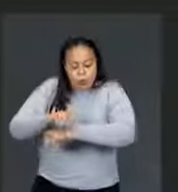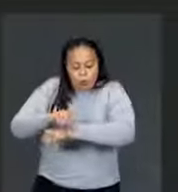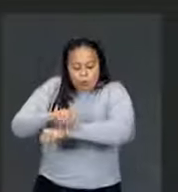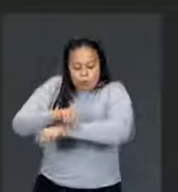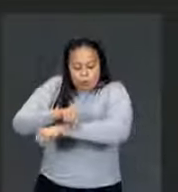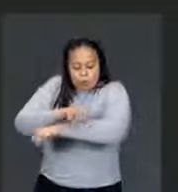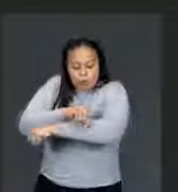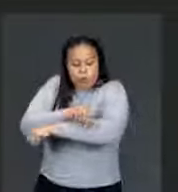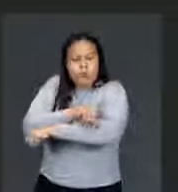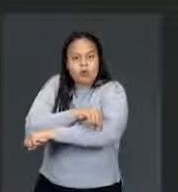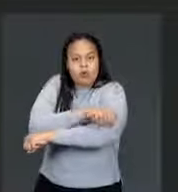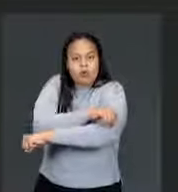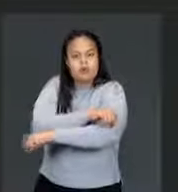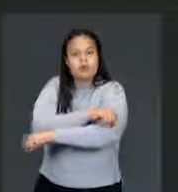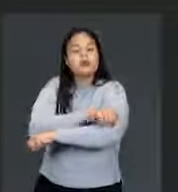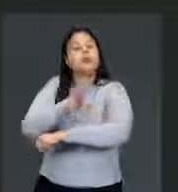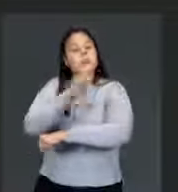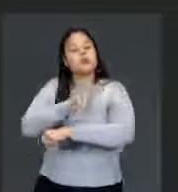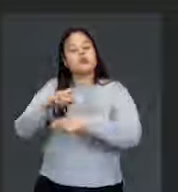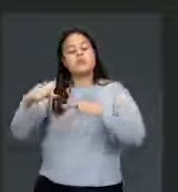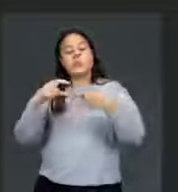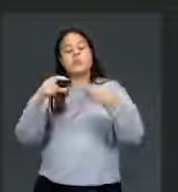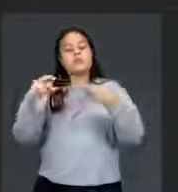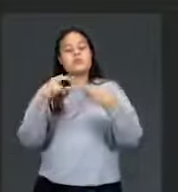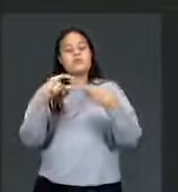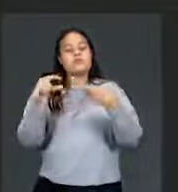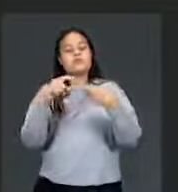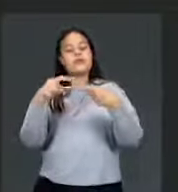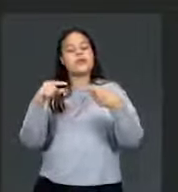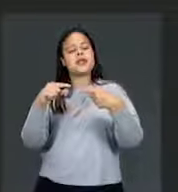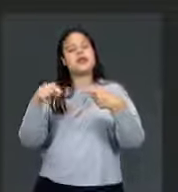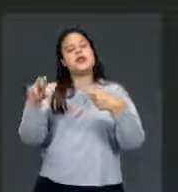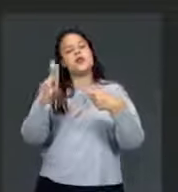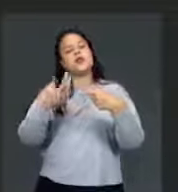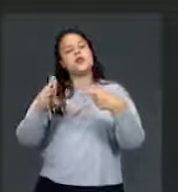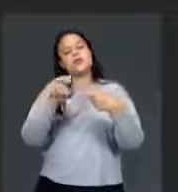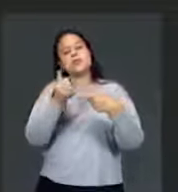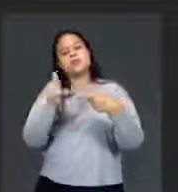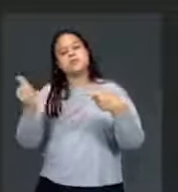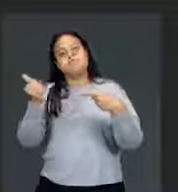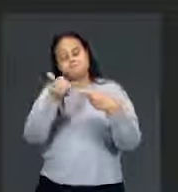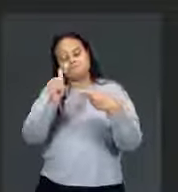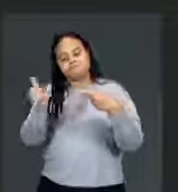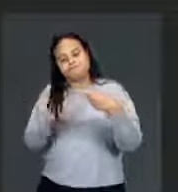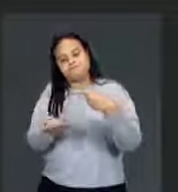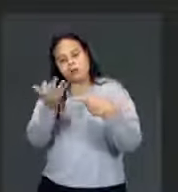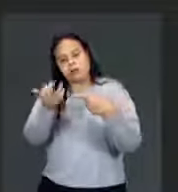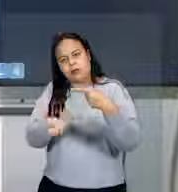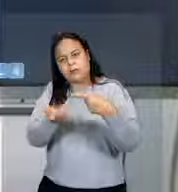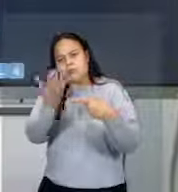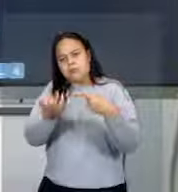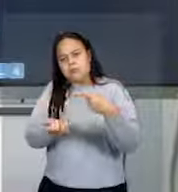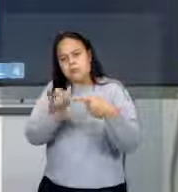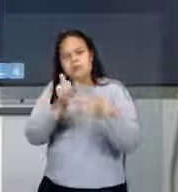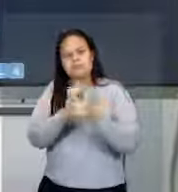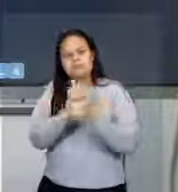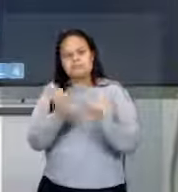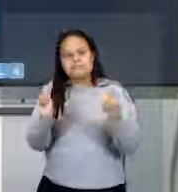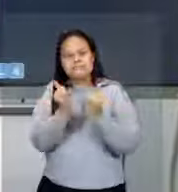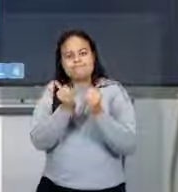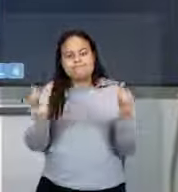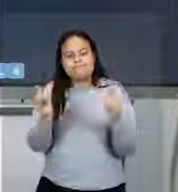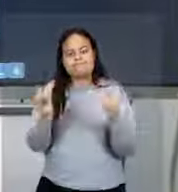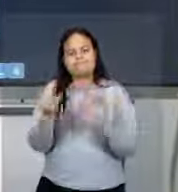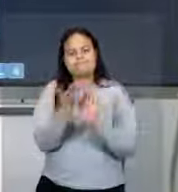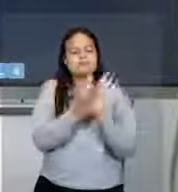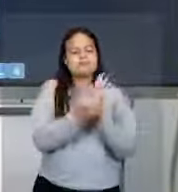uma pilha que funciona como a fonte geradora da energia elétrica, e ali